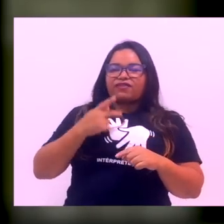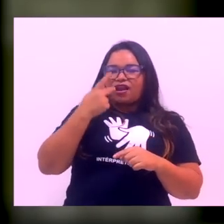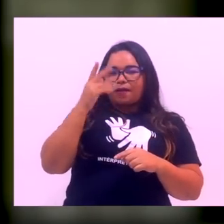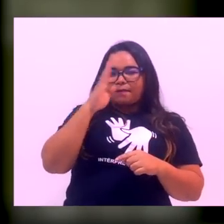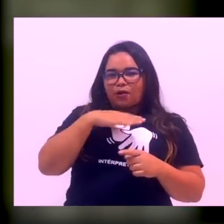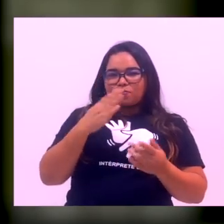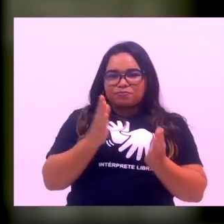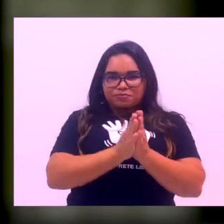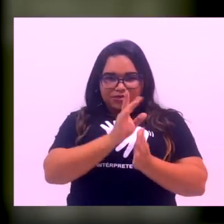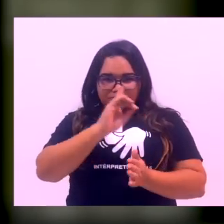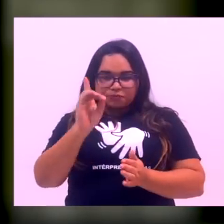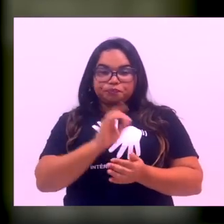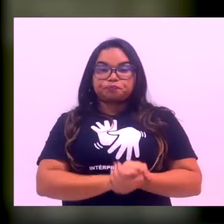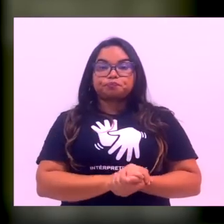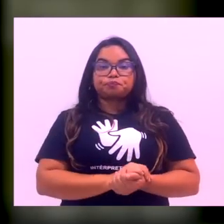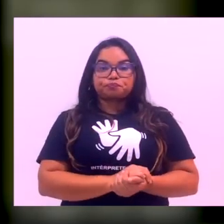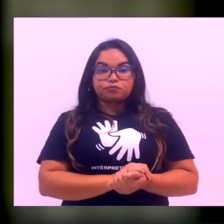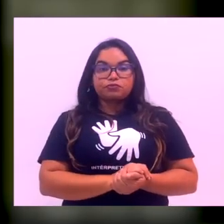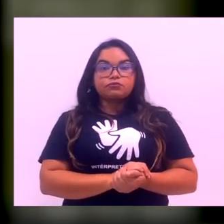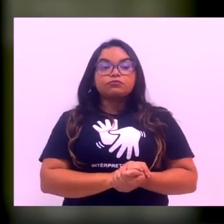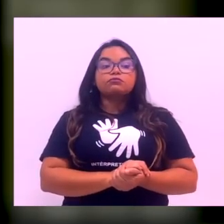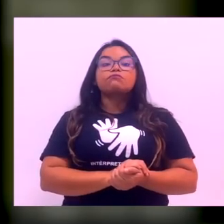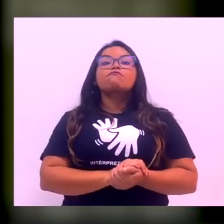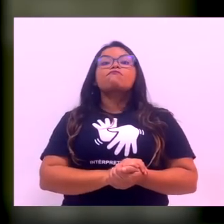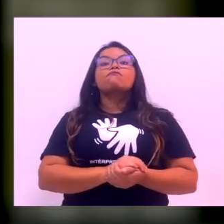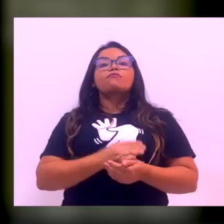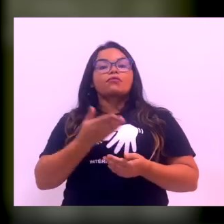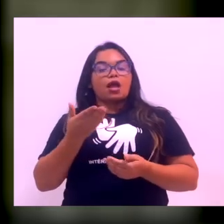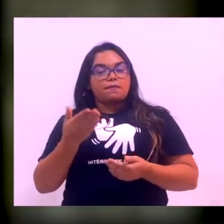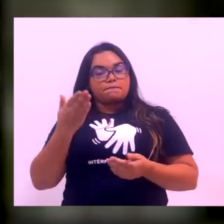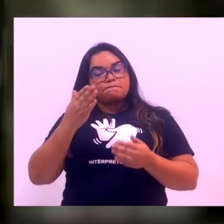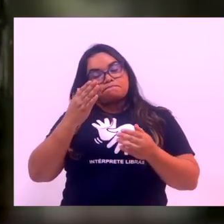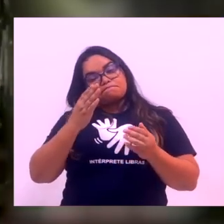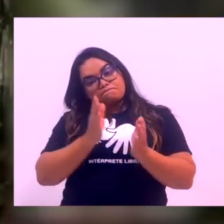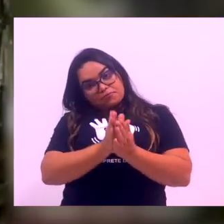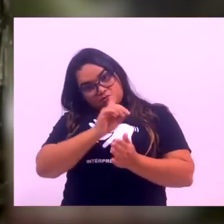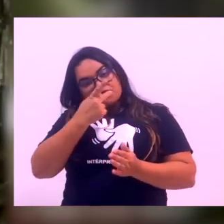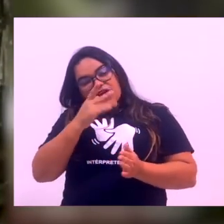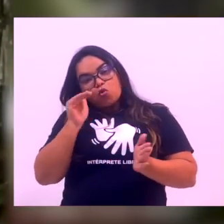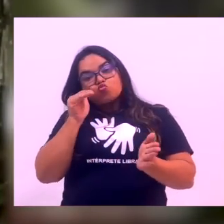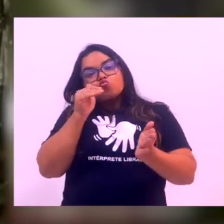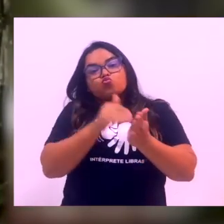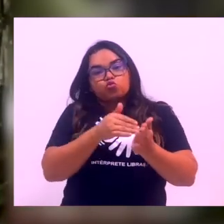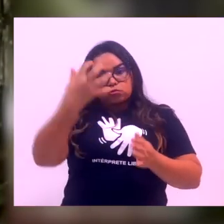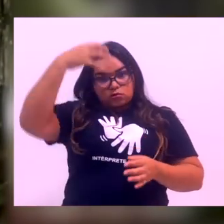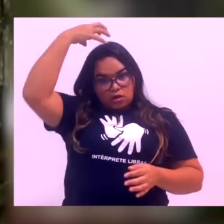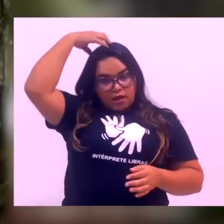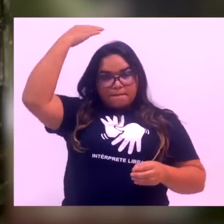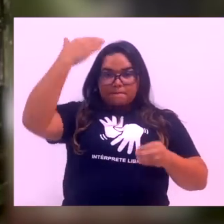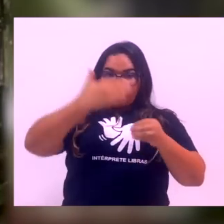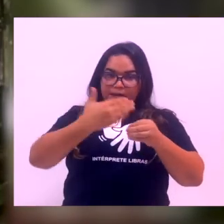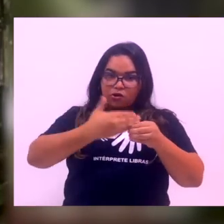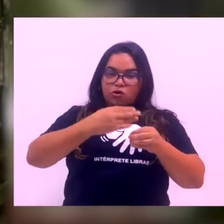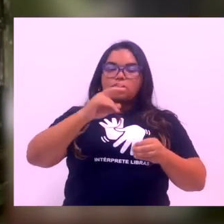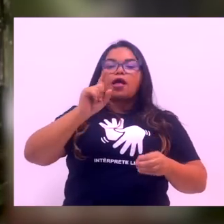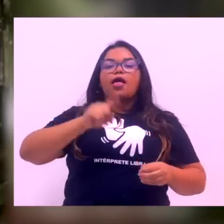Você vê, a alta crítica se divertiu de novo. A Bíblia fala sobre o